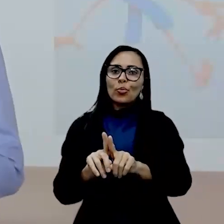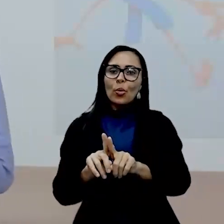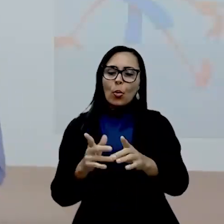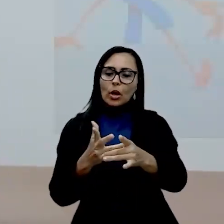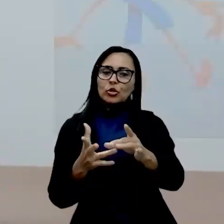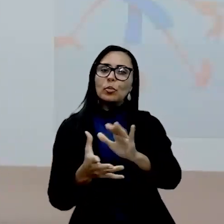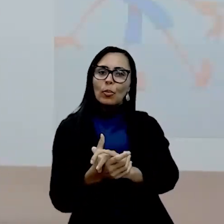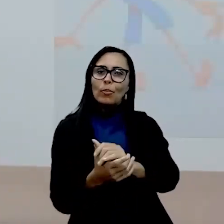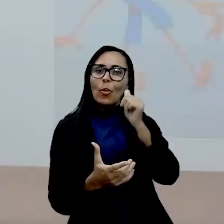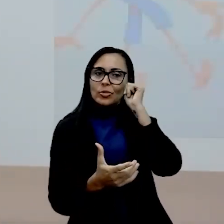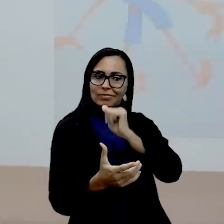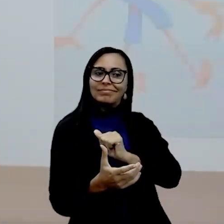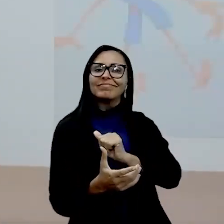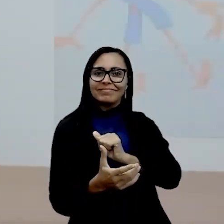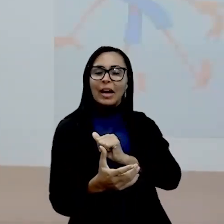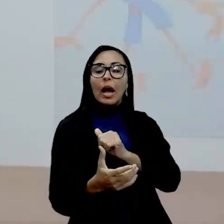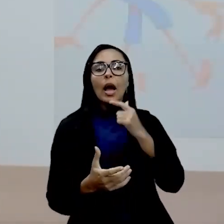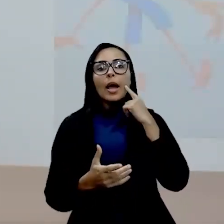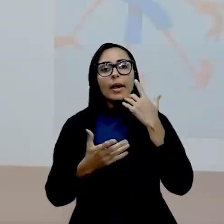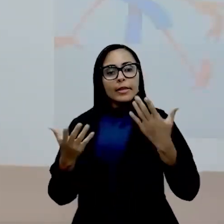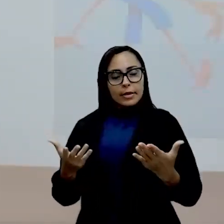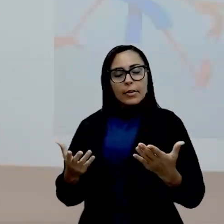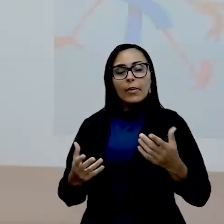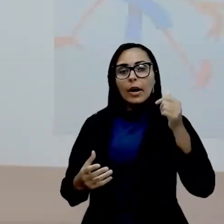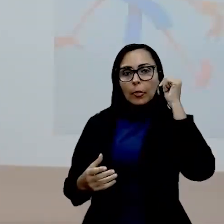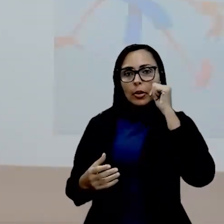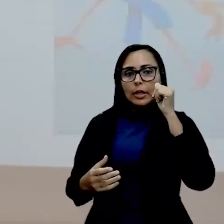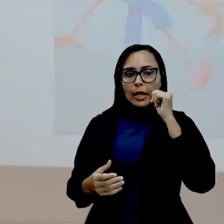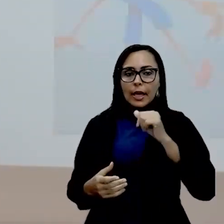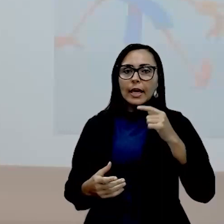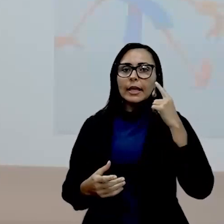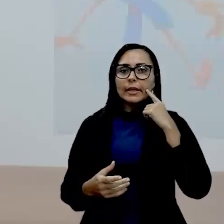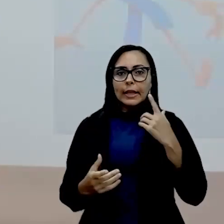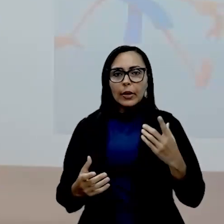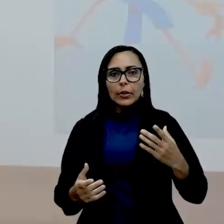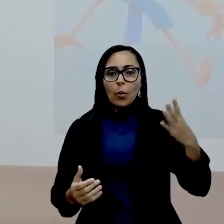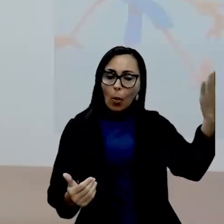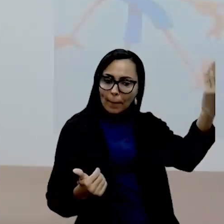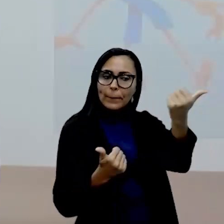da neta. Então a mulher realmente ela tem um papel fundamental